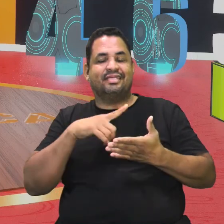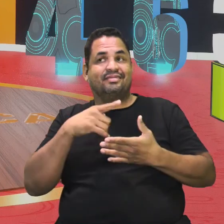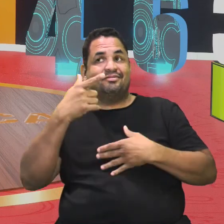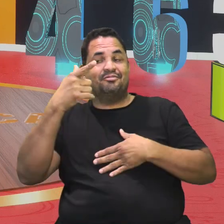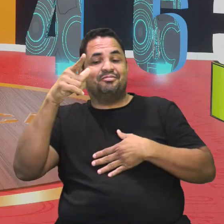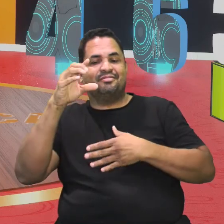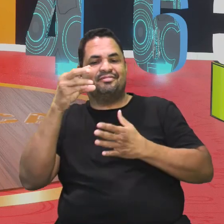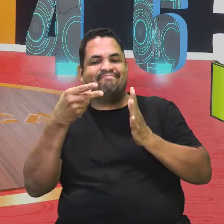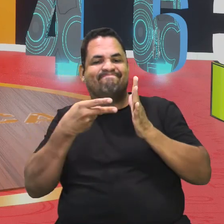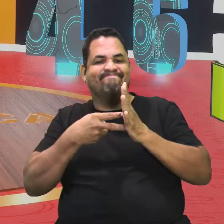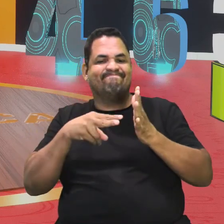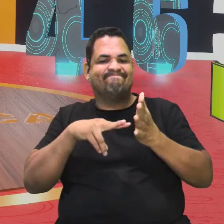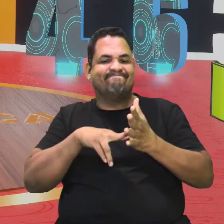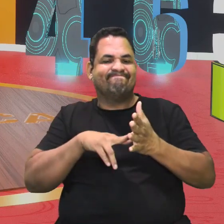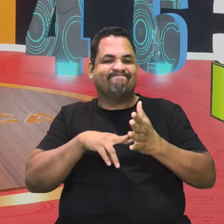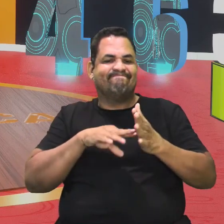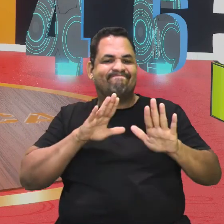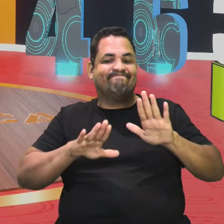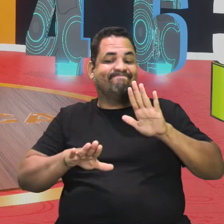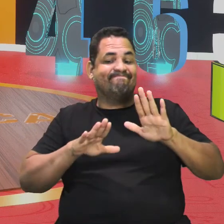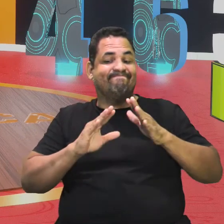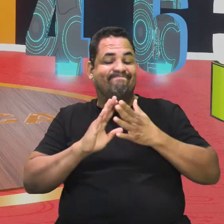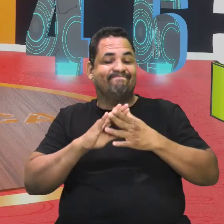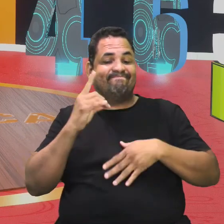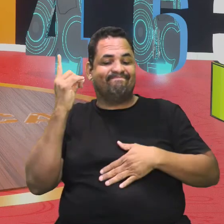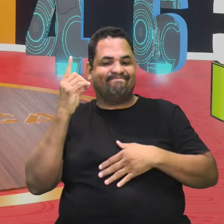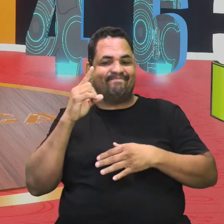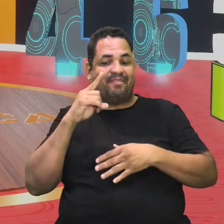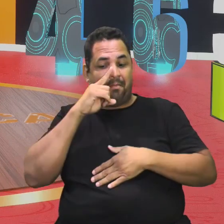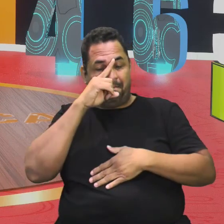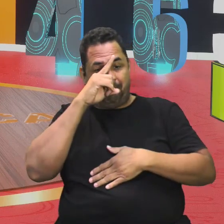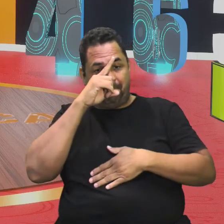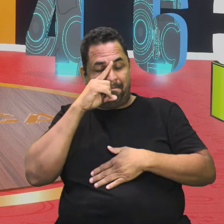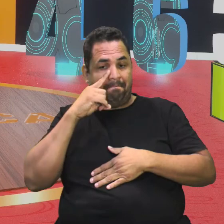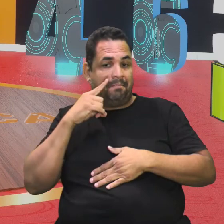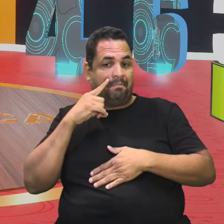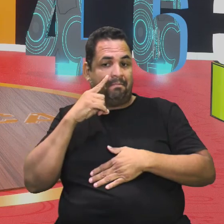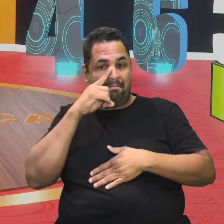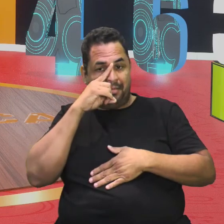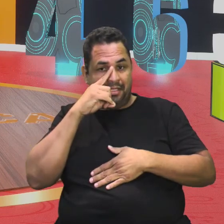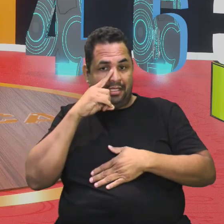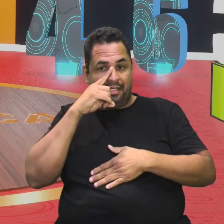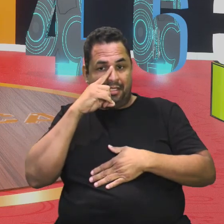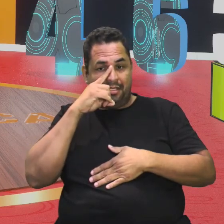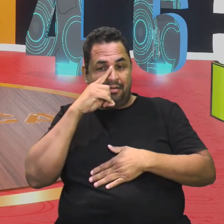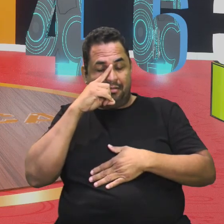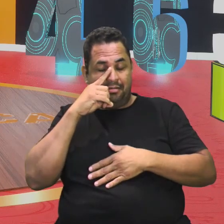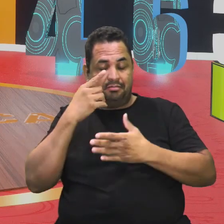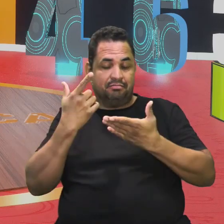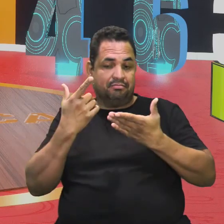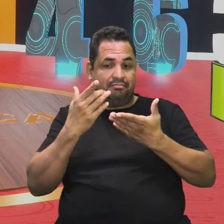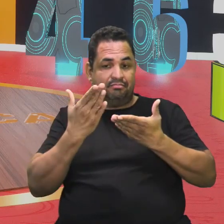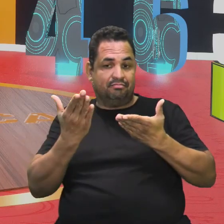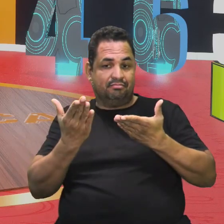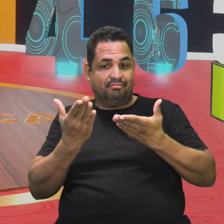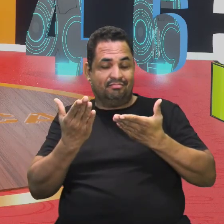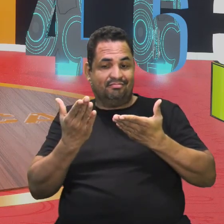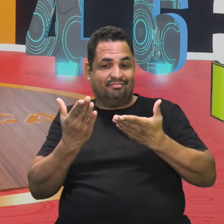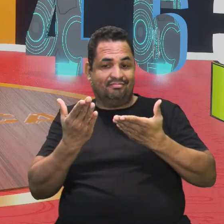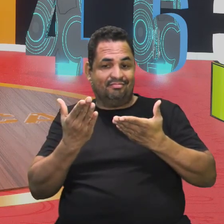outros significados, né? Então é importante, meio perigoso isso. É importante nós conhecermos alguns emojis. Eu sou